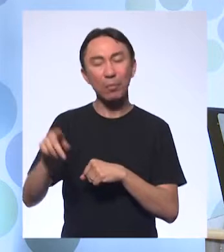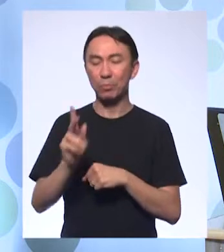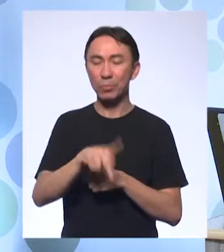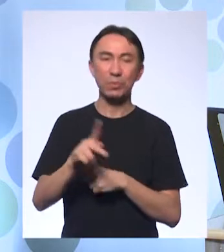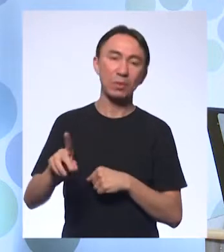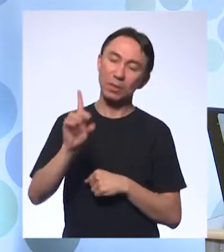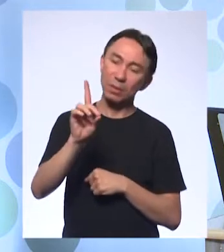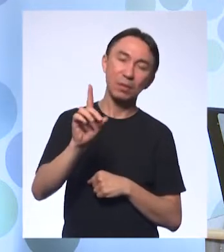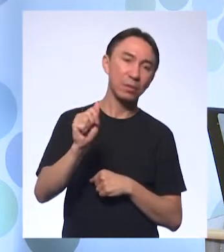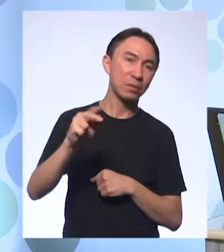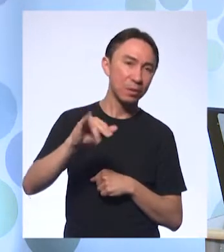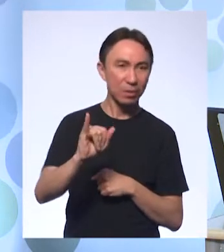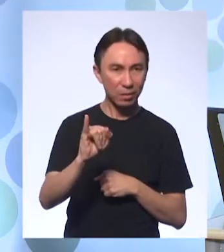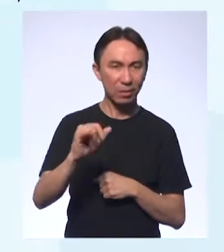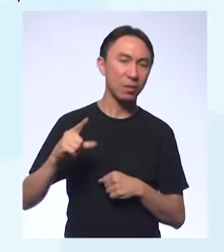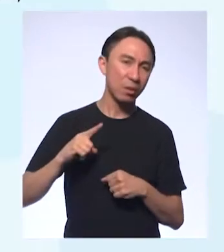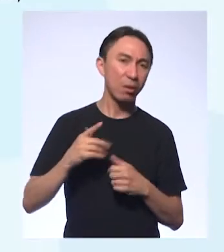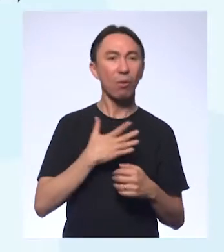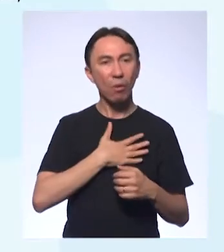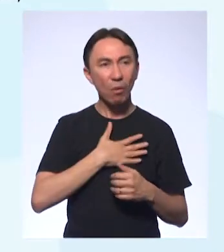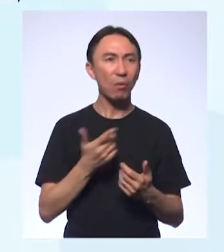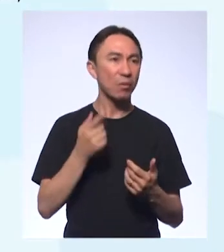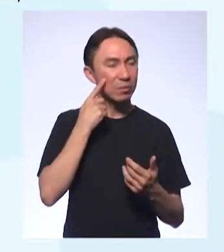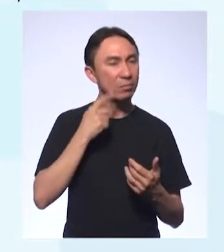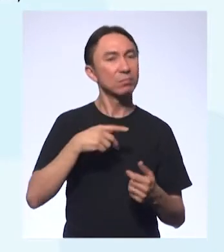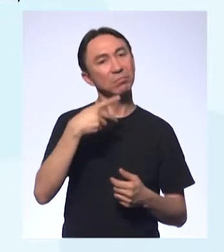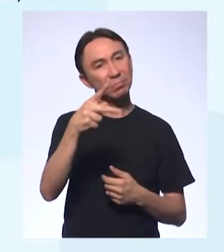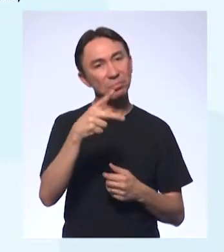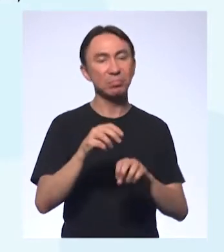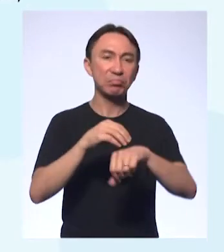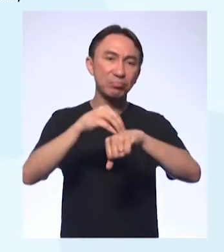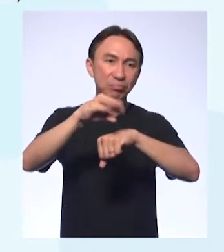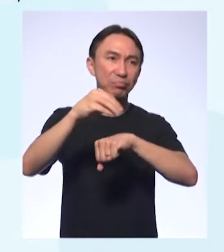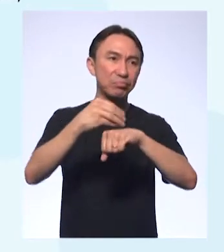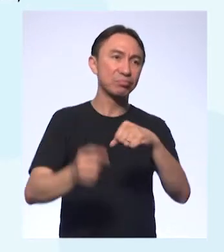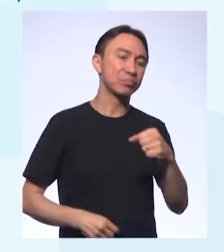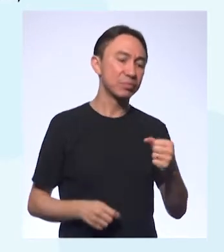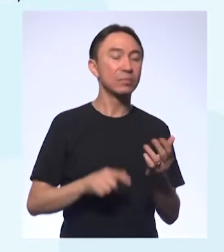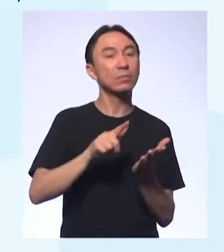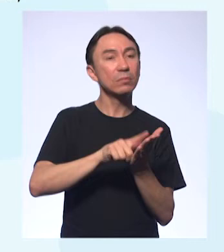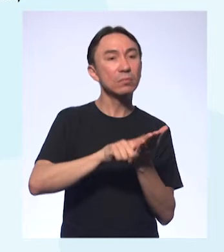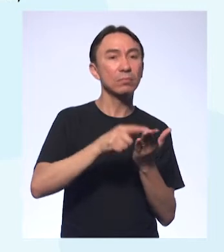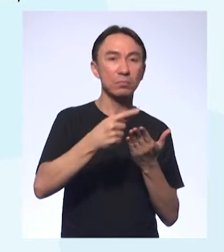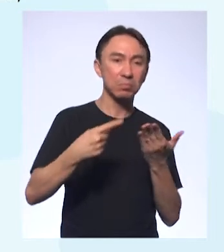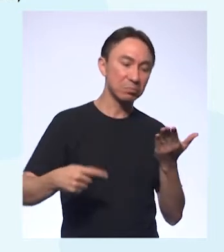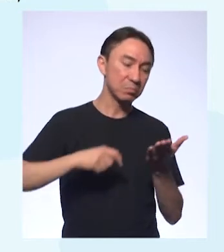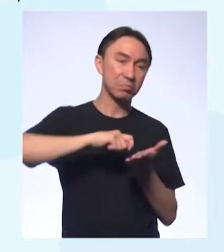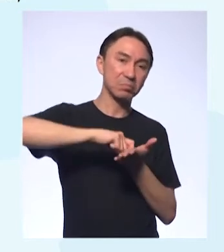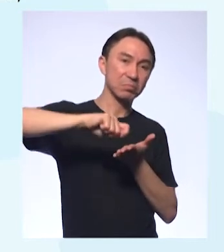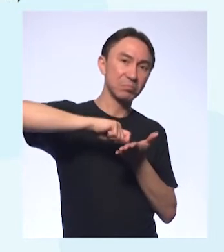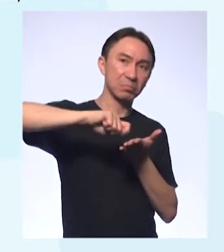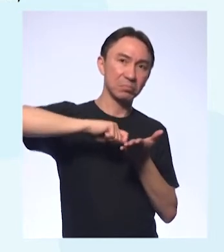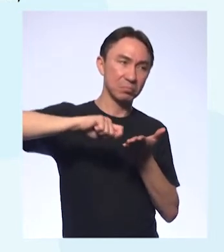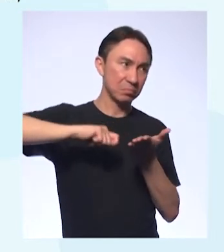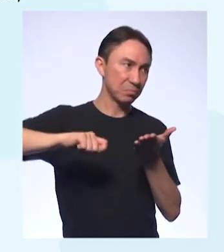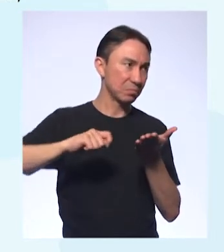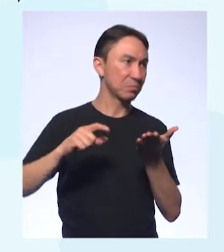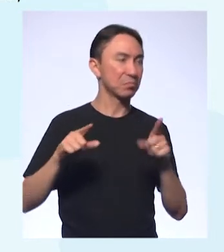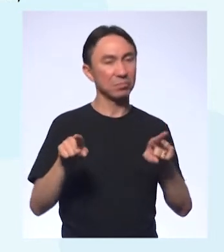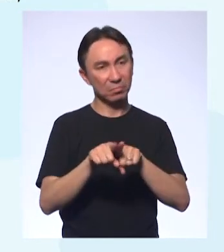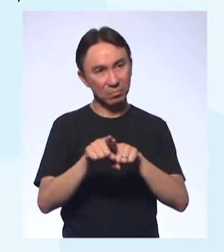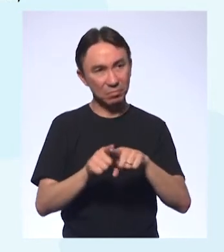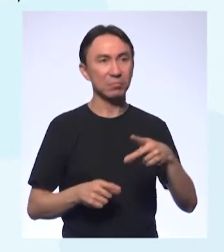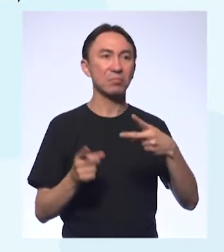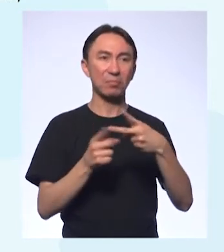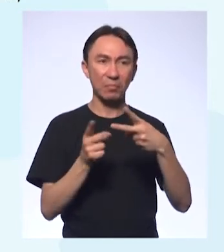é fazer as anotações pessoais no seu caderno, tal, colocar data, tema da aula, componente, prestar atenção